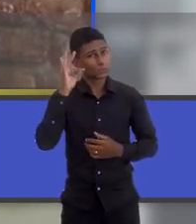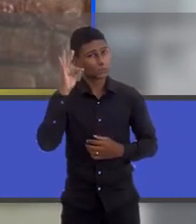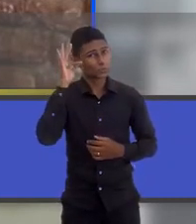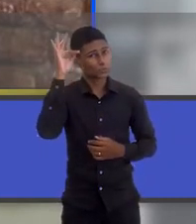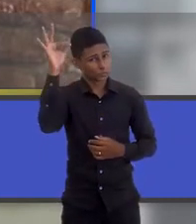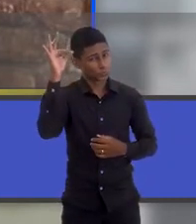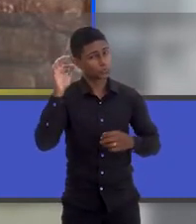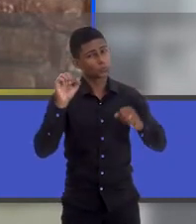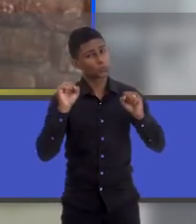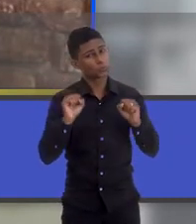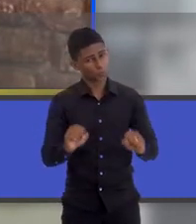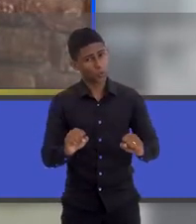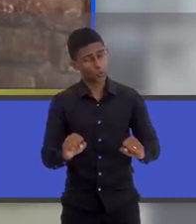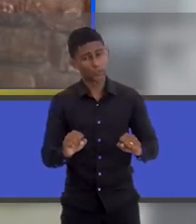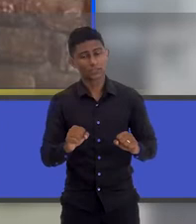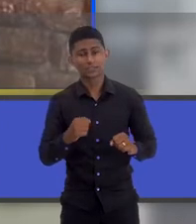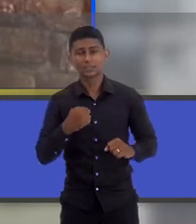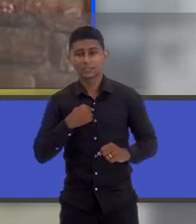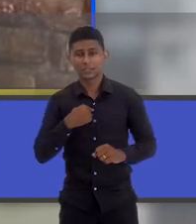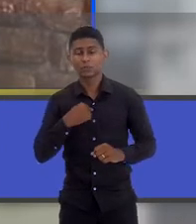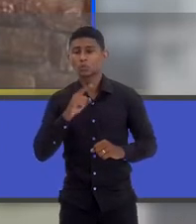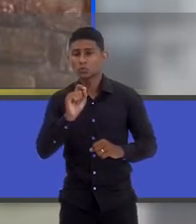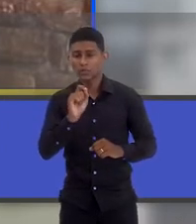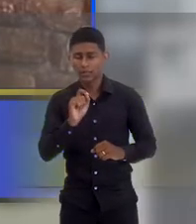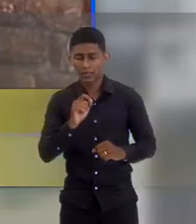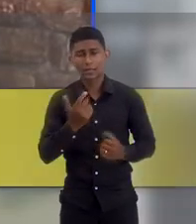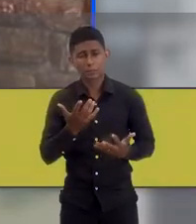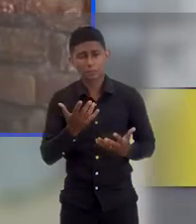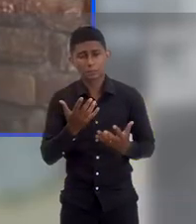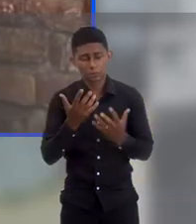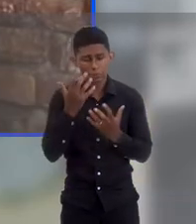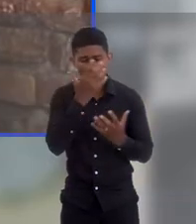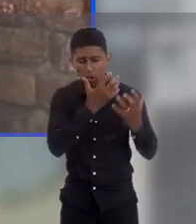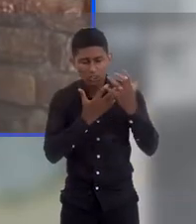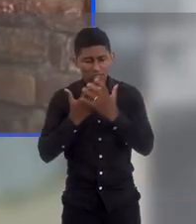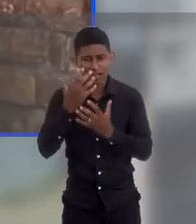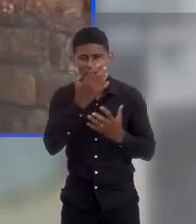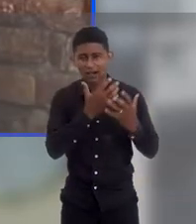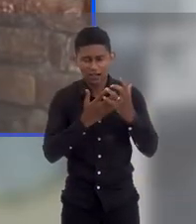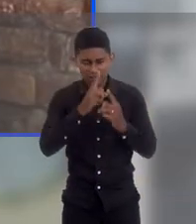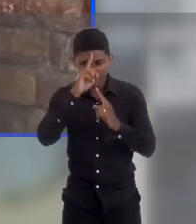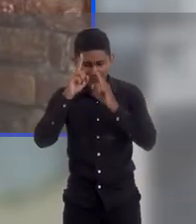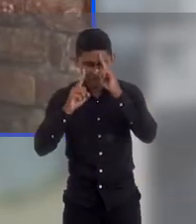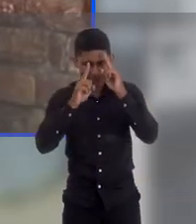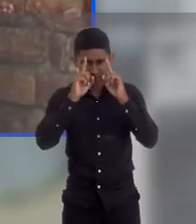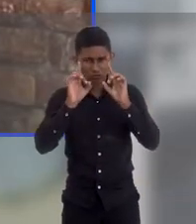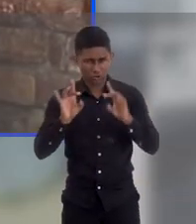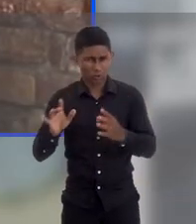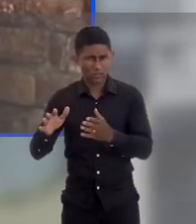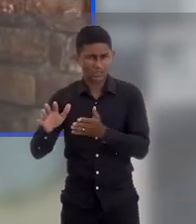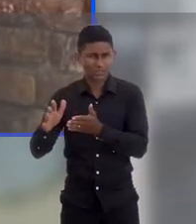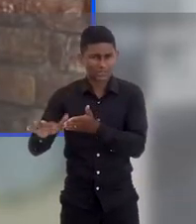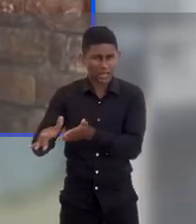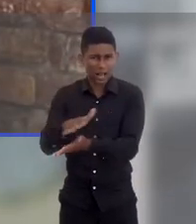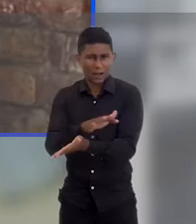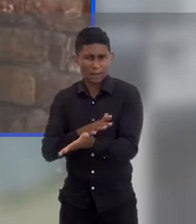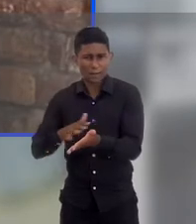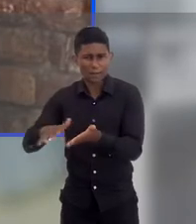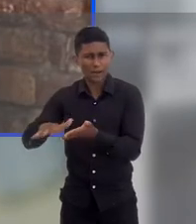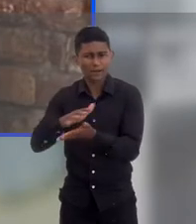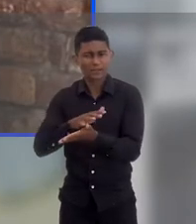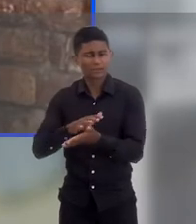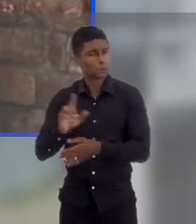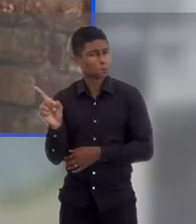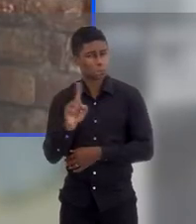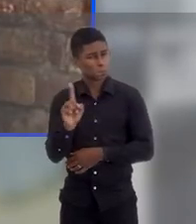para o futuro, que pode ser uma coisa também que eu faça de paixão, que compor. Não só para samba de enredo, para as escolas de samba,